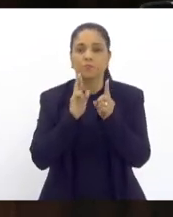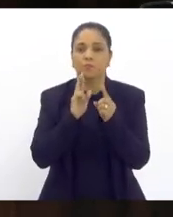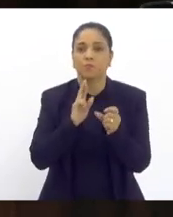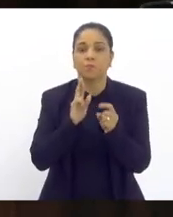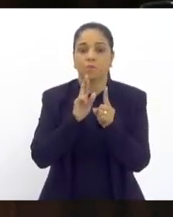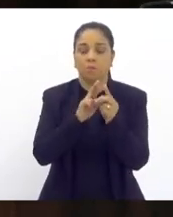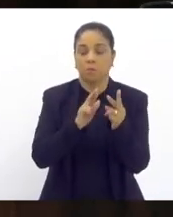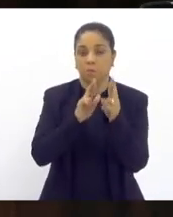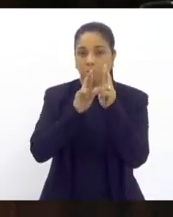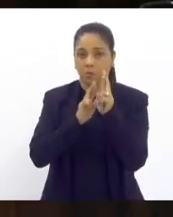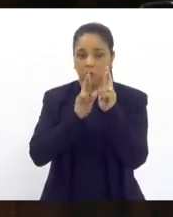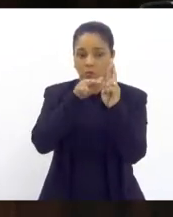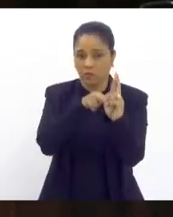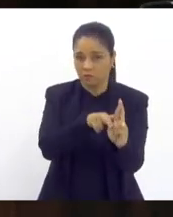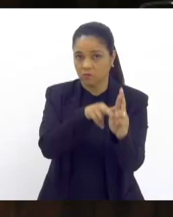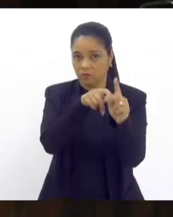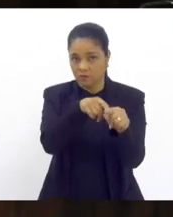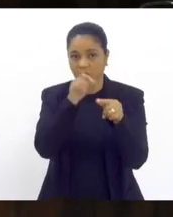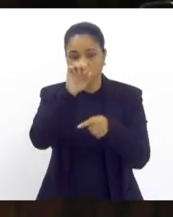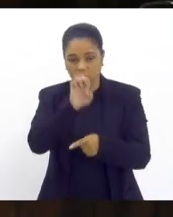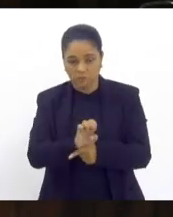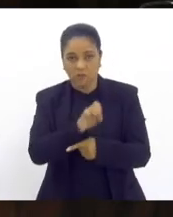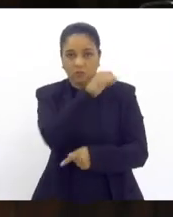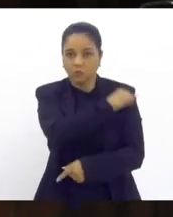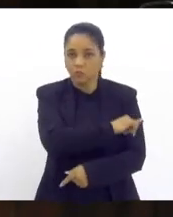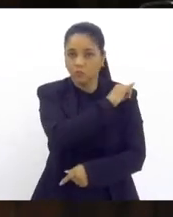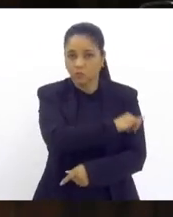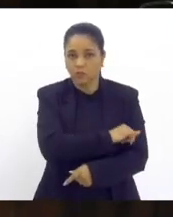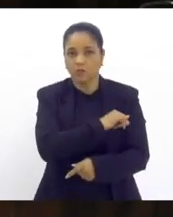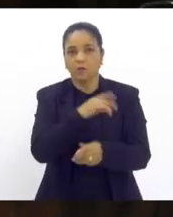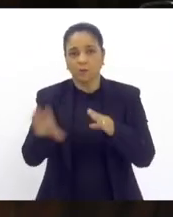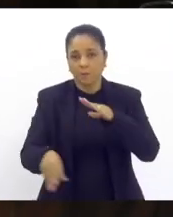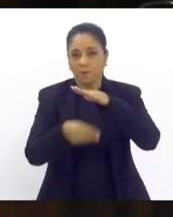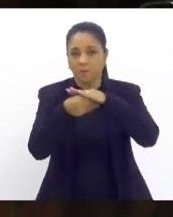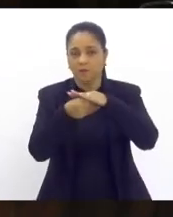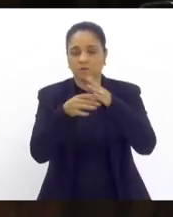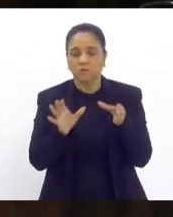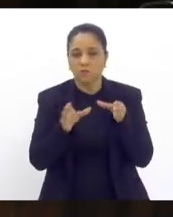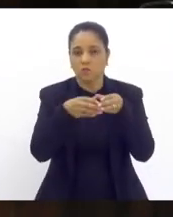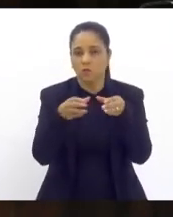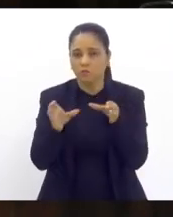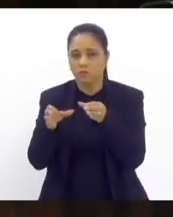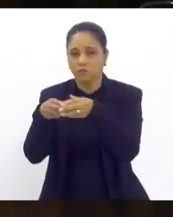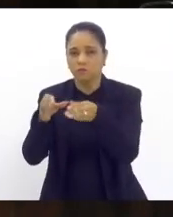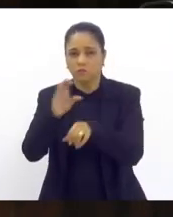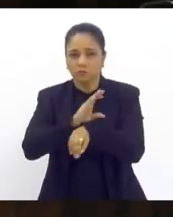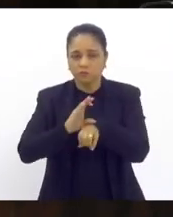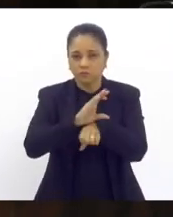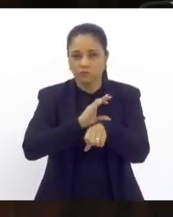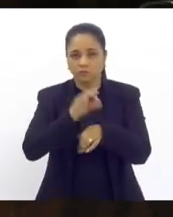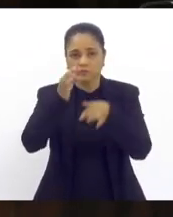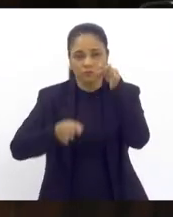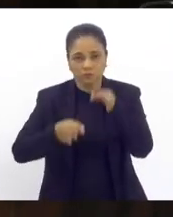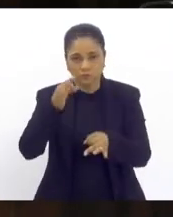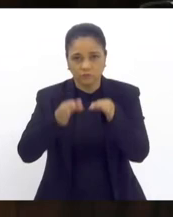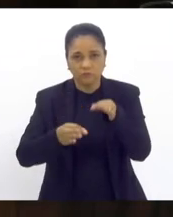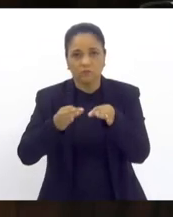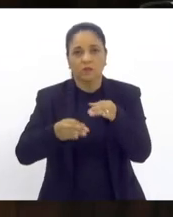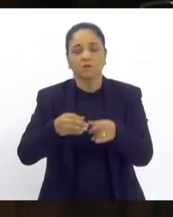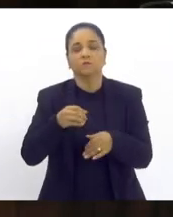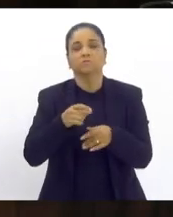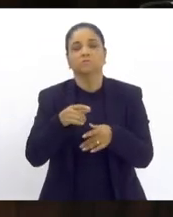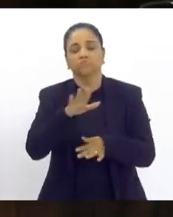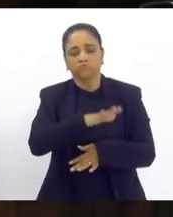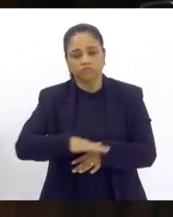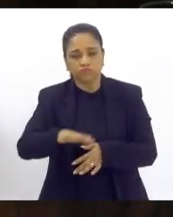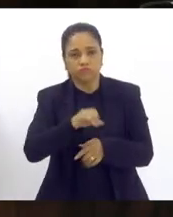Assembleia Legislativa do Estado do Rio de Janeiro. Pareceres das comissões de Constituição e Justiça, pela